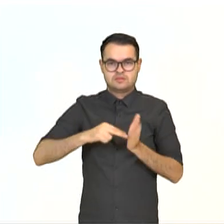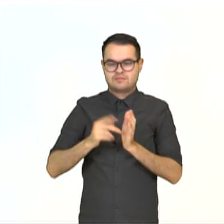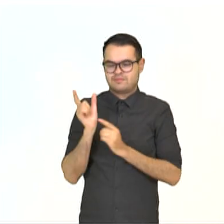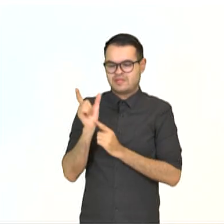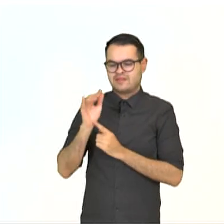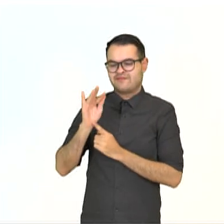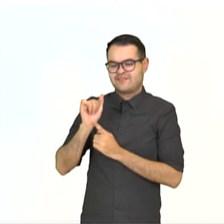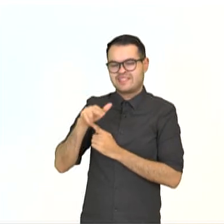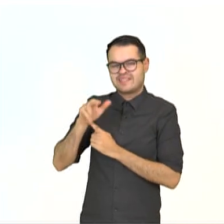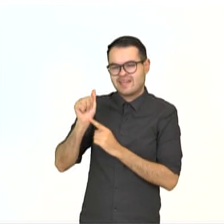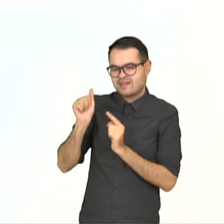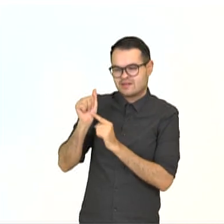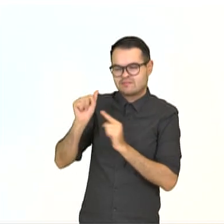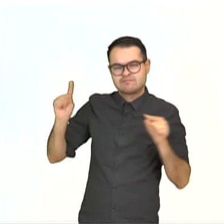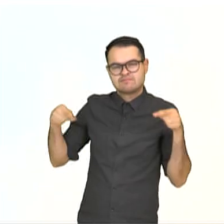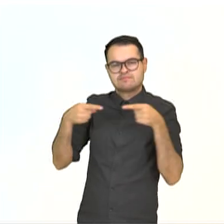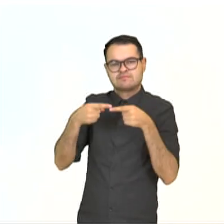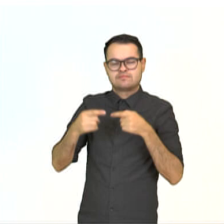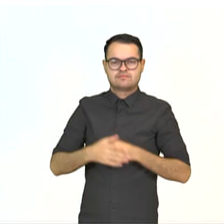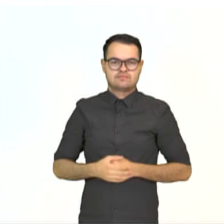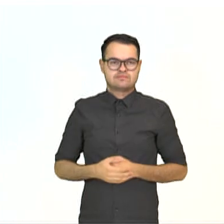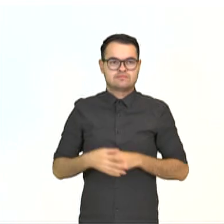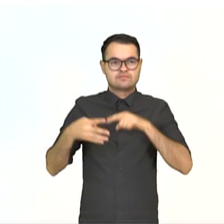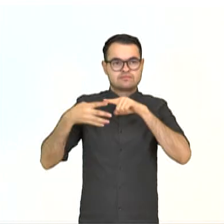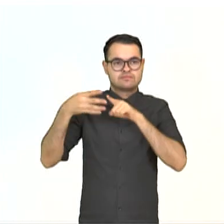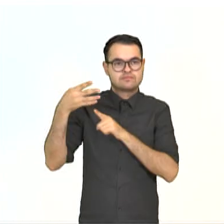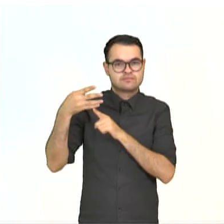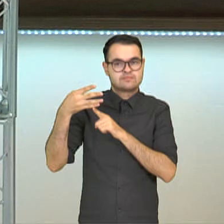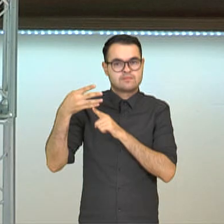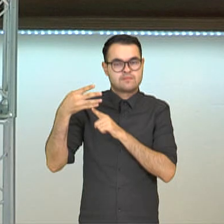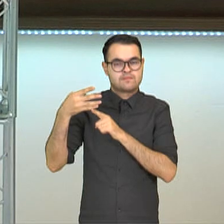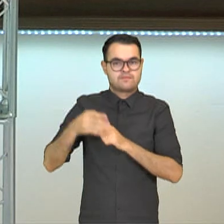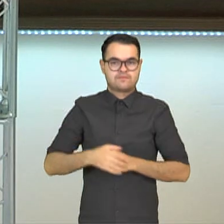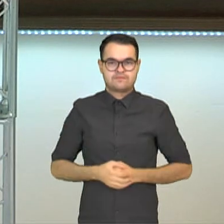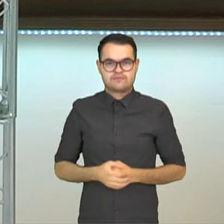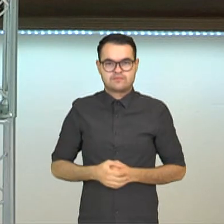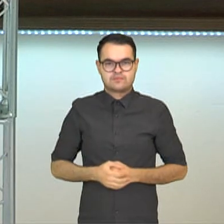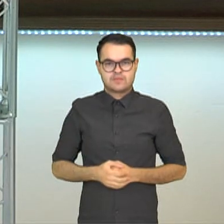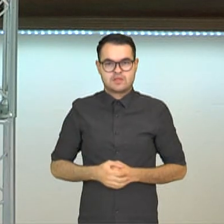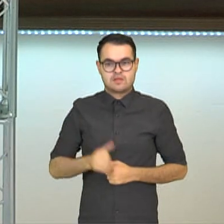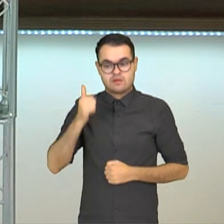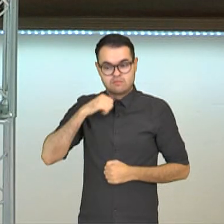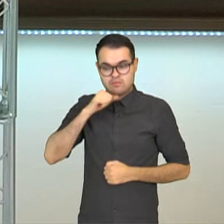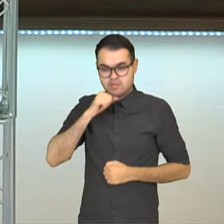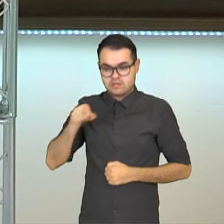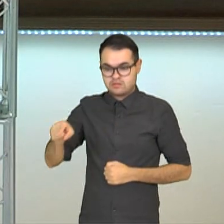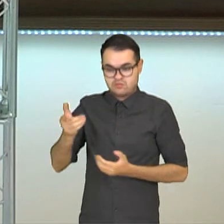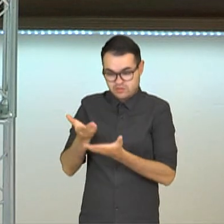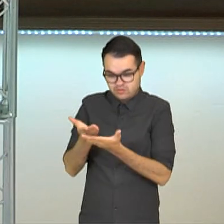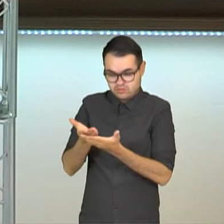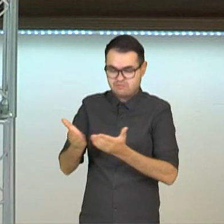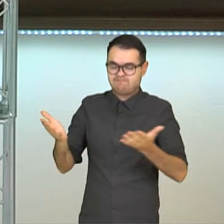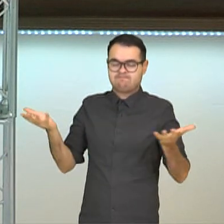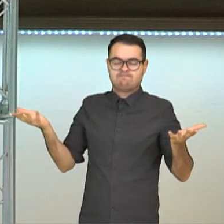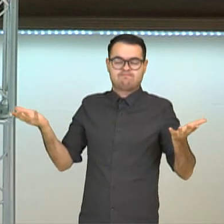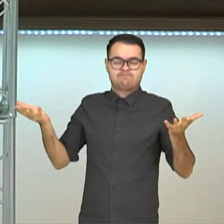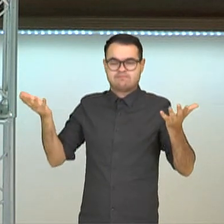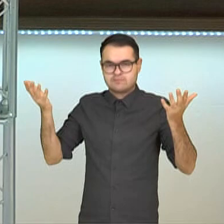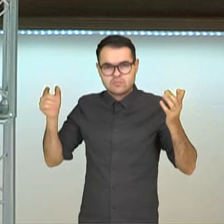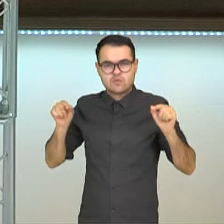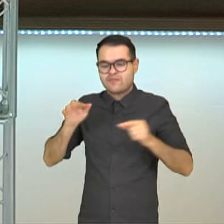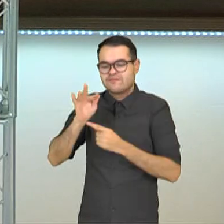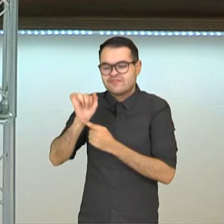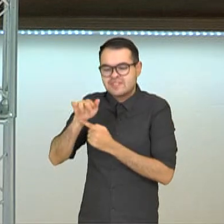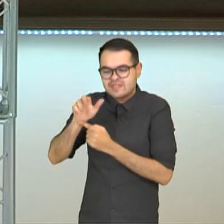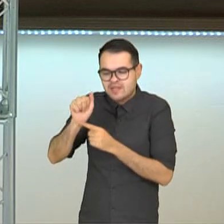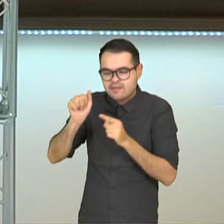foi utilizada no verso? Minha mãe achava estudo a coisa mais fina do mundo. O que que fina quer dizer aqui